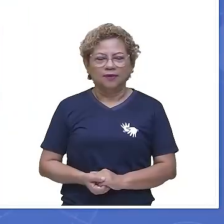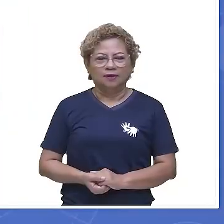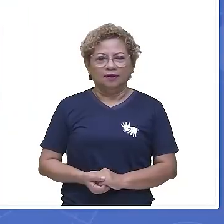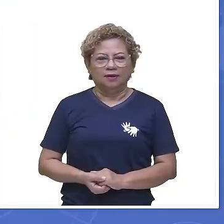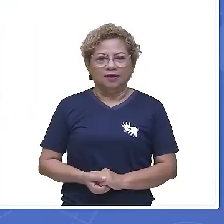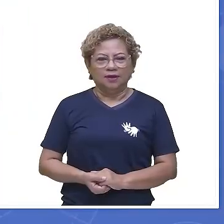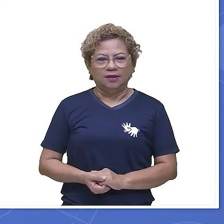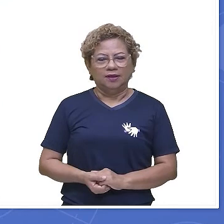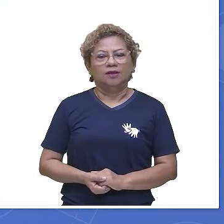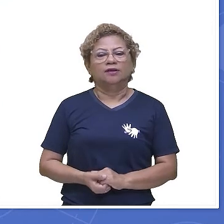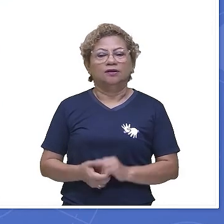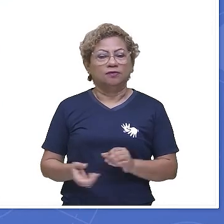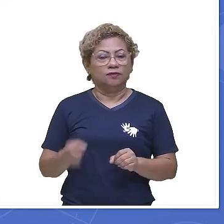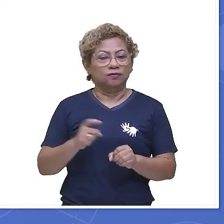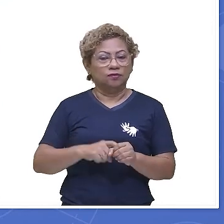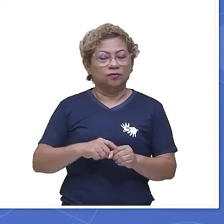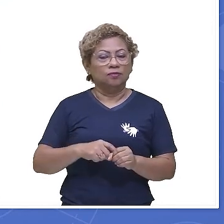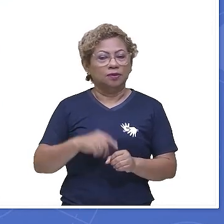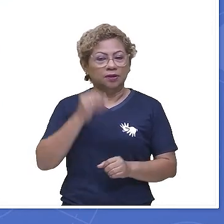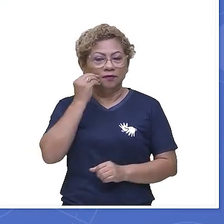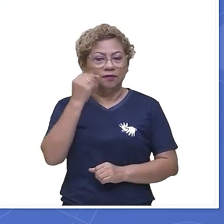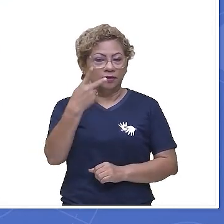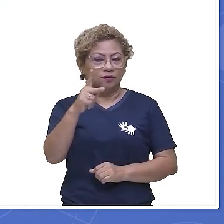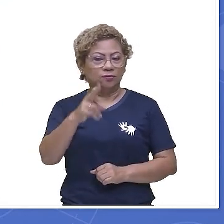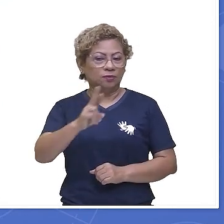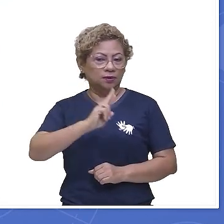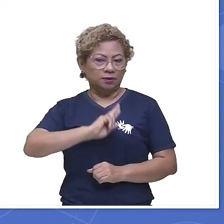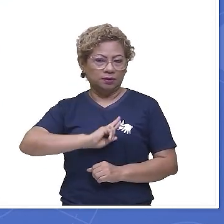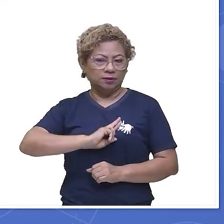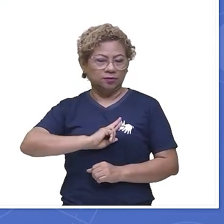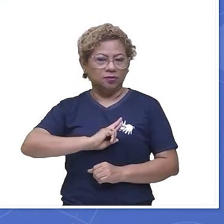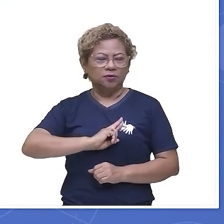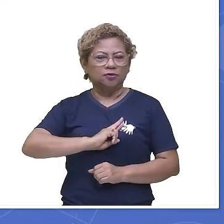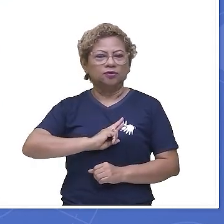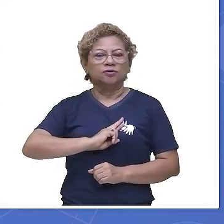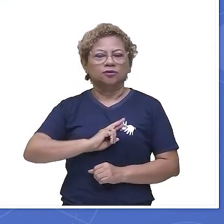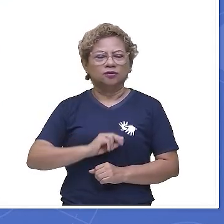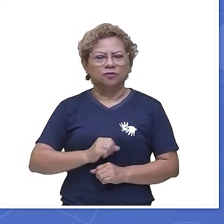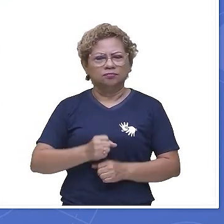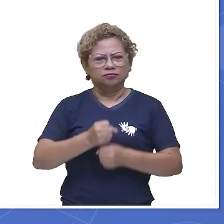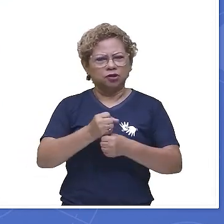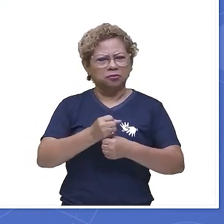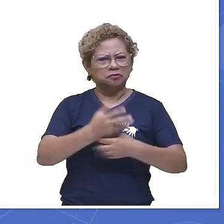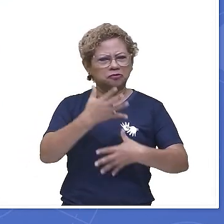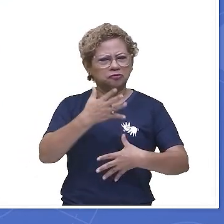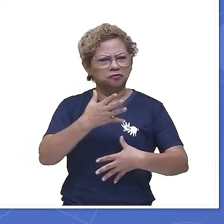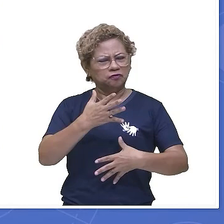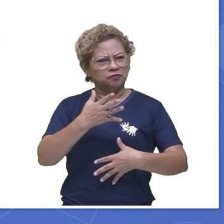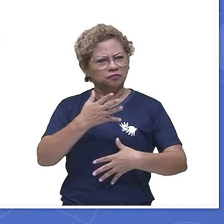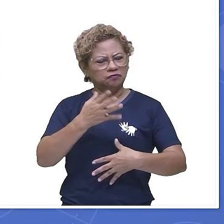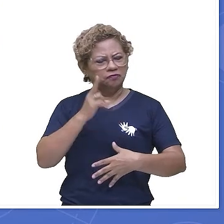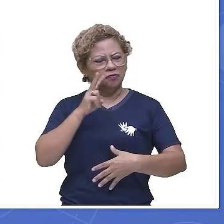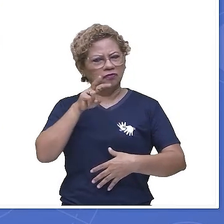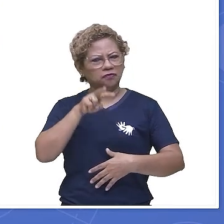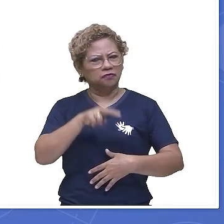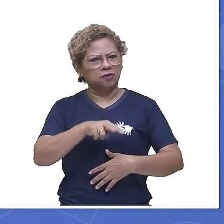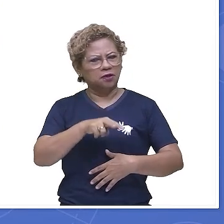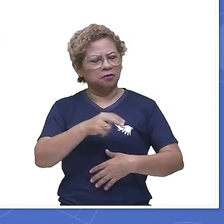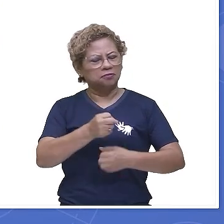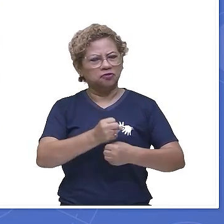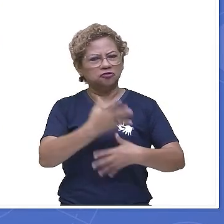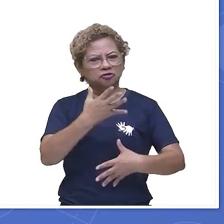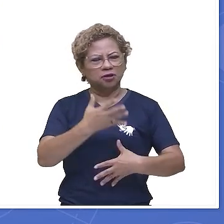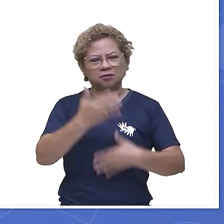Muito bem, pessoal, estamos de volta agora para conferir aí o que vocês responderam, né? Eu estava olhando ali o chat, muita gente participando, né? Eu agradeço a todos vocês